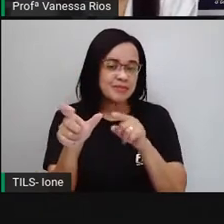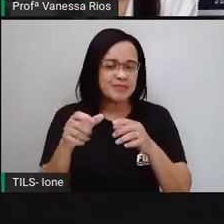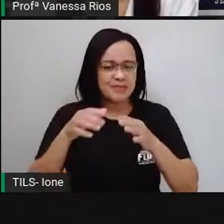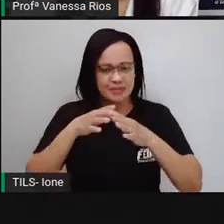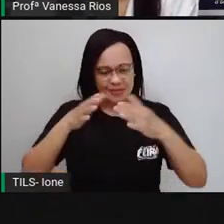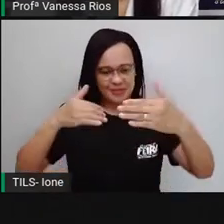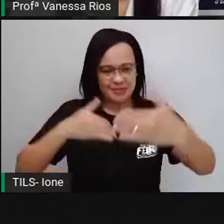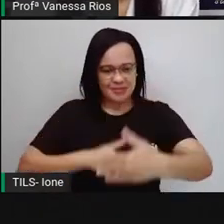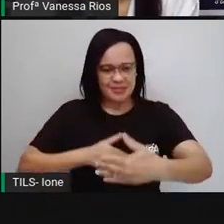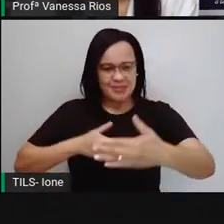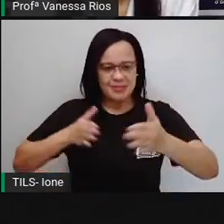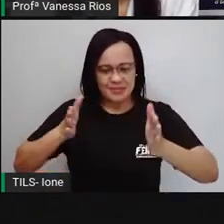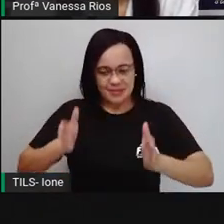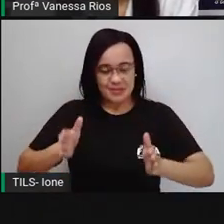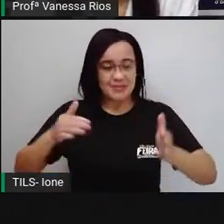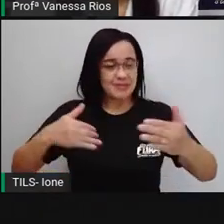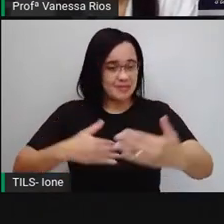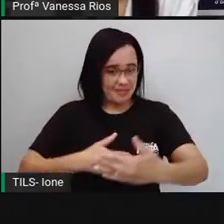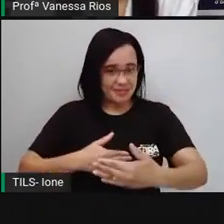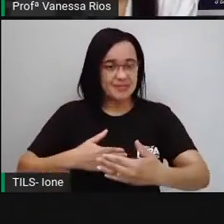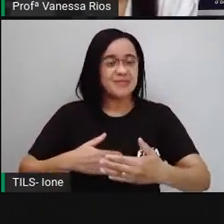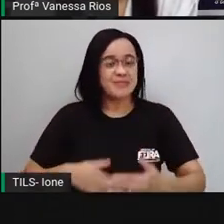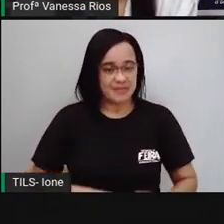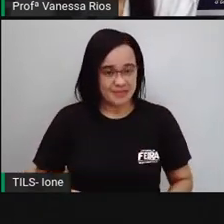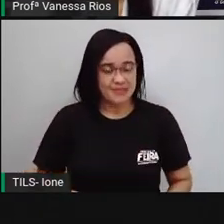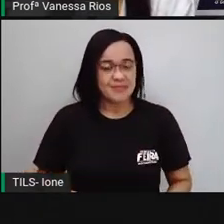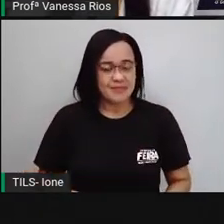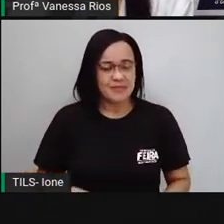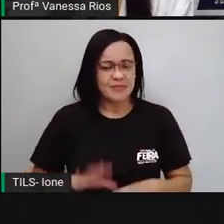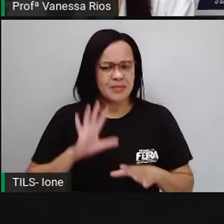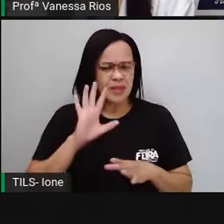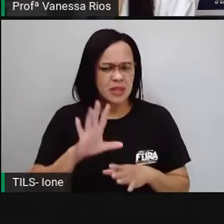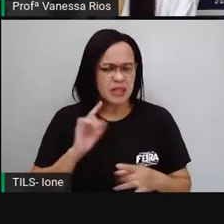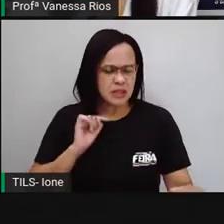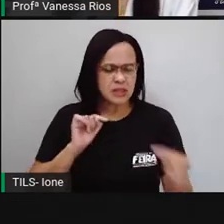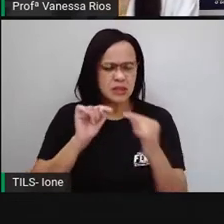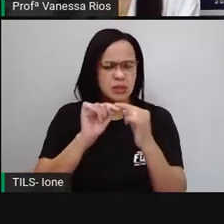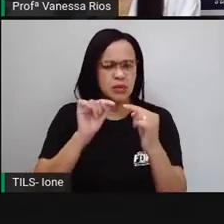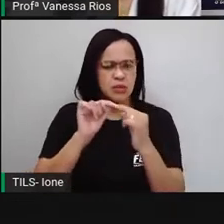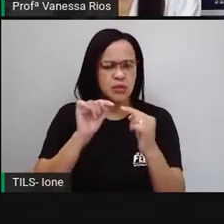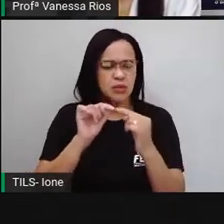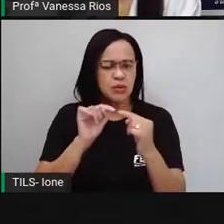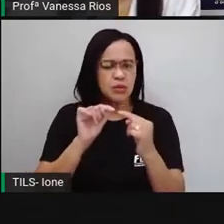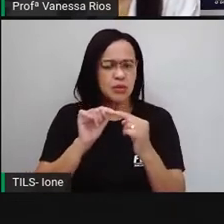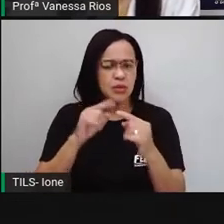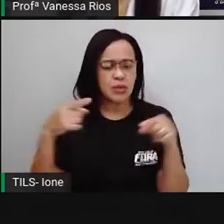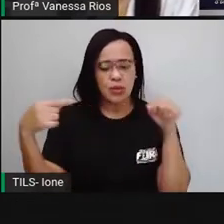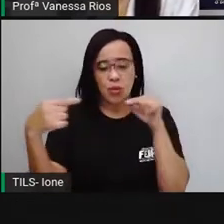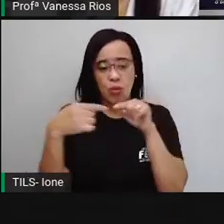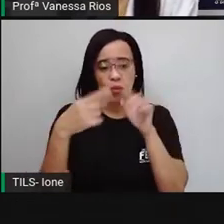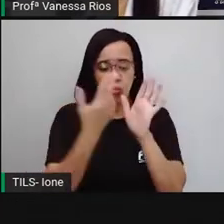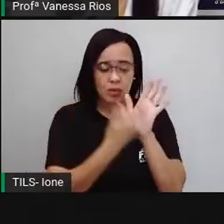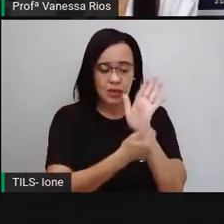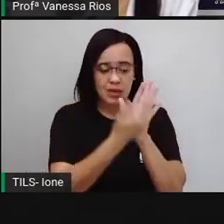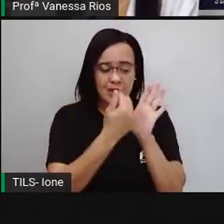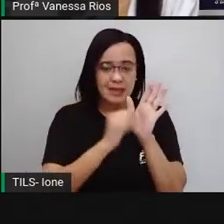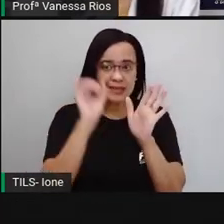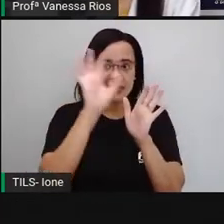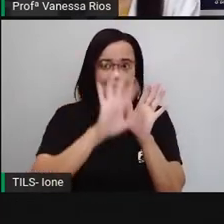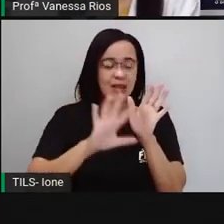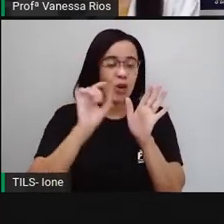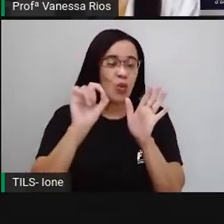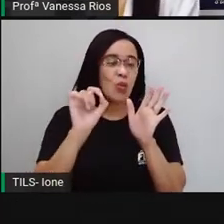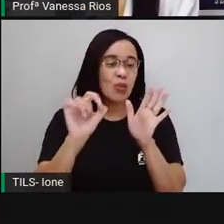caixa, não é? Se a gente tivesse que associar essa caixa aí a uma figura geométrica espacial, ou como a gente